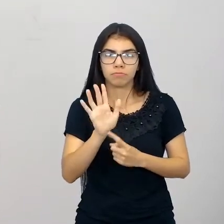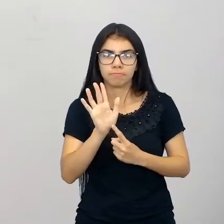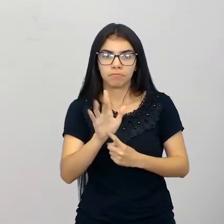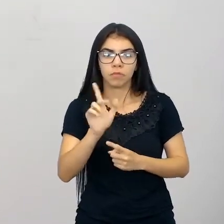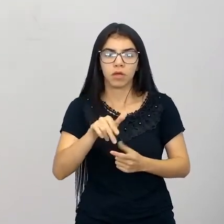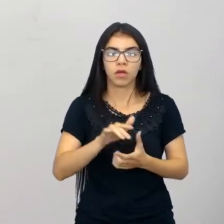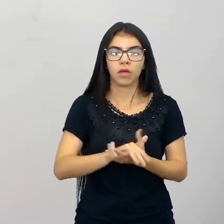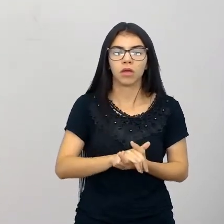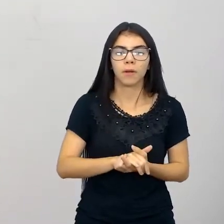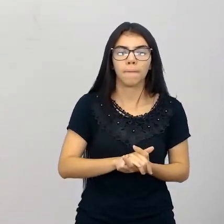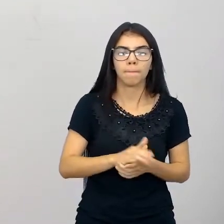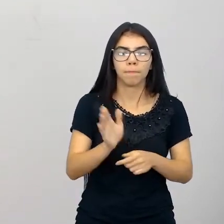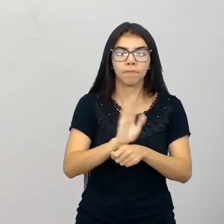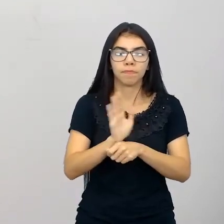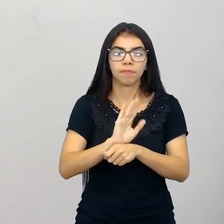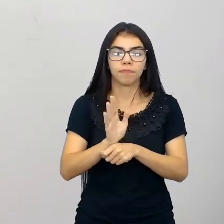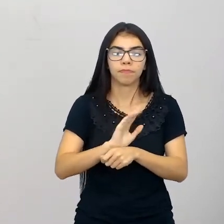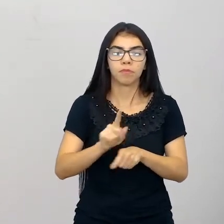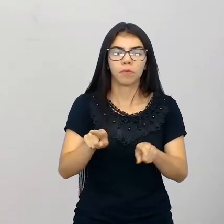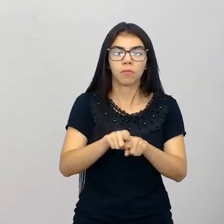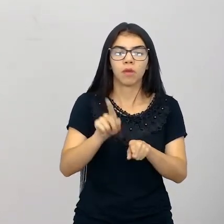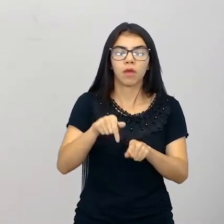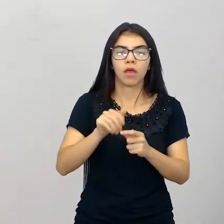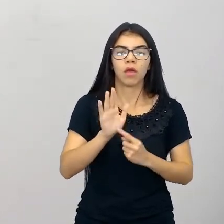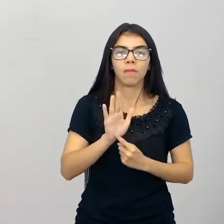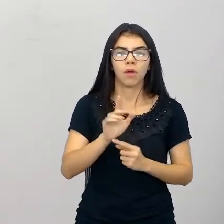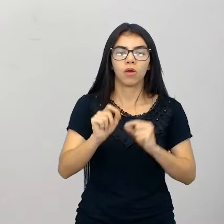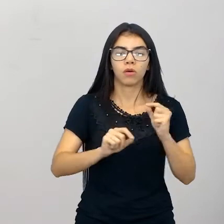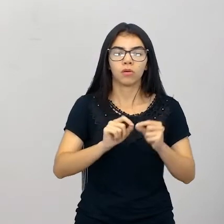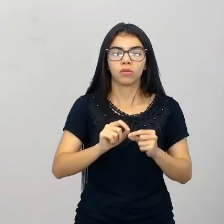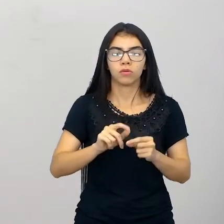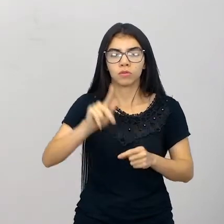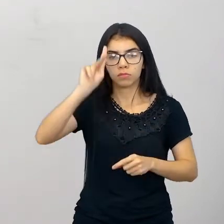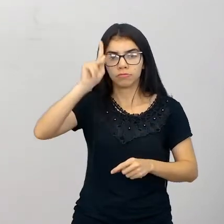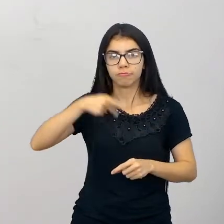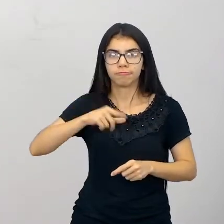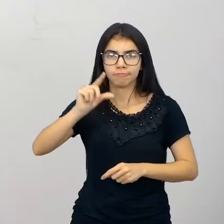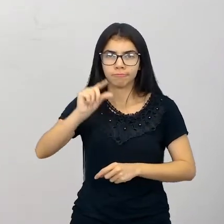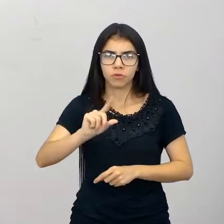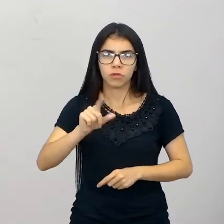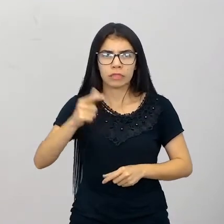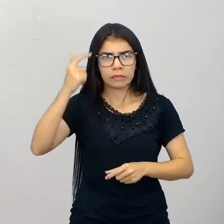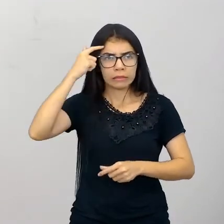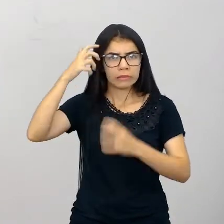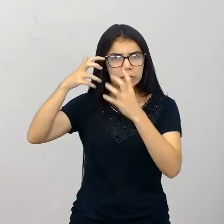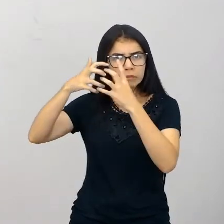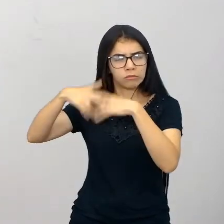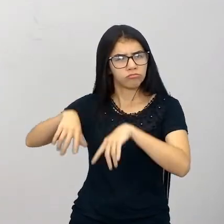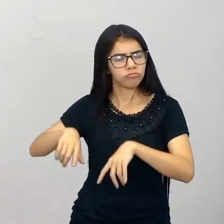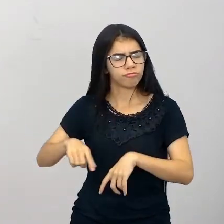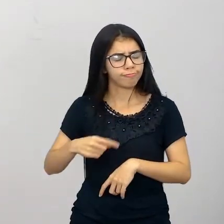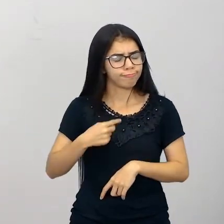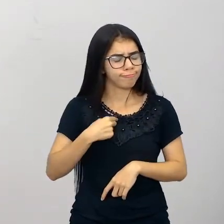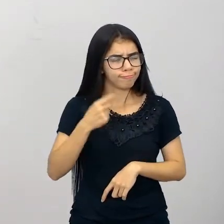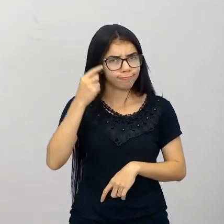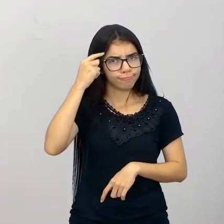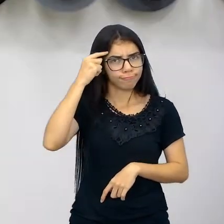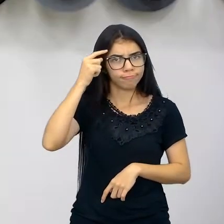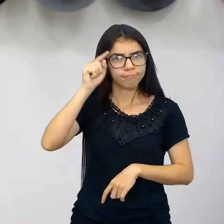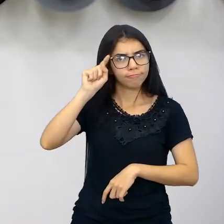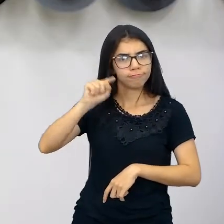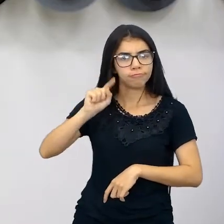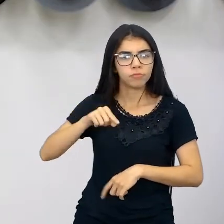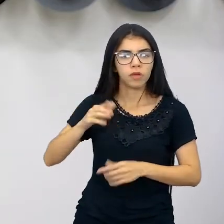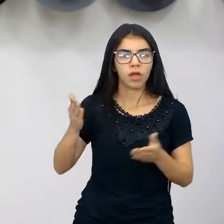universalização, um cinema popular que mostra tão pouco da nossa identidade. E essa reflexão ficou comigo. Mas agora você me fez fazer uma